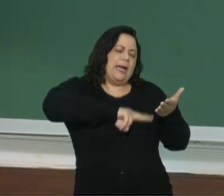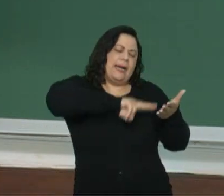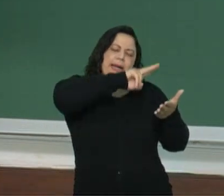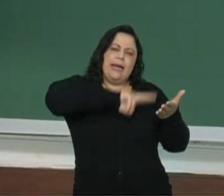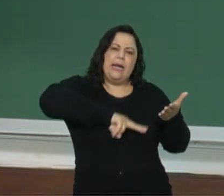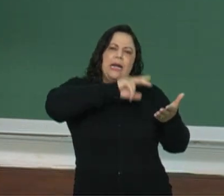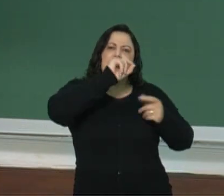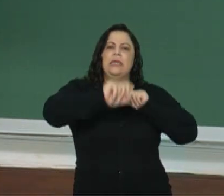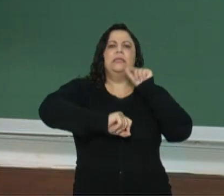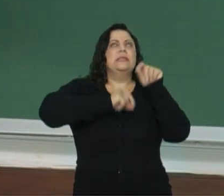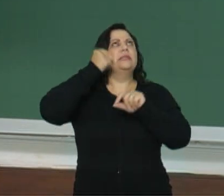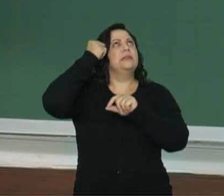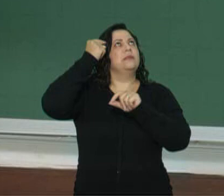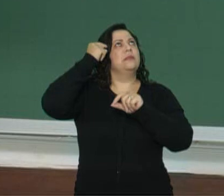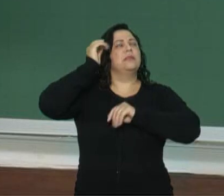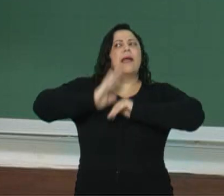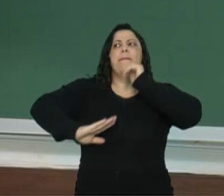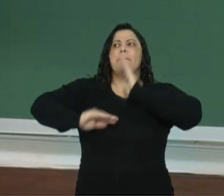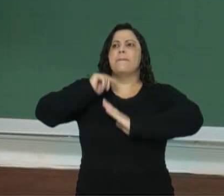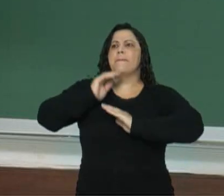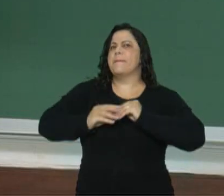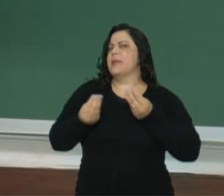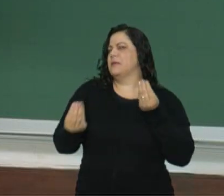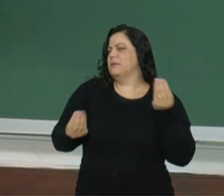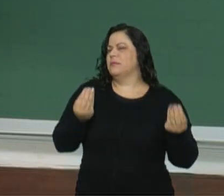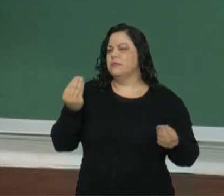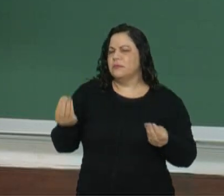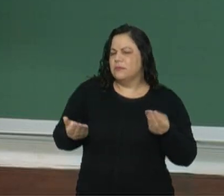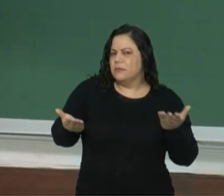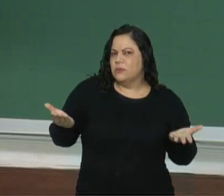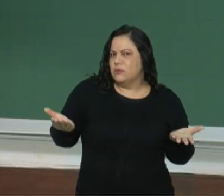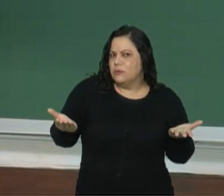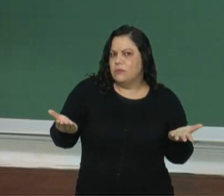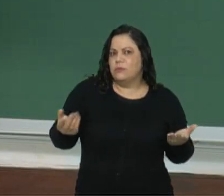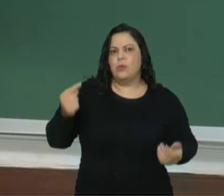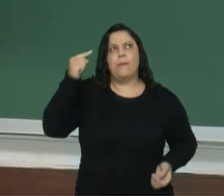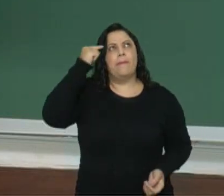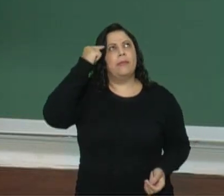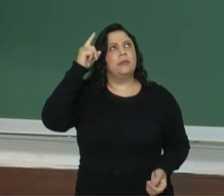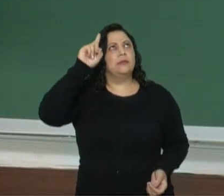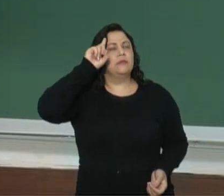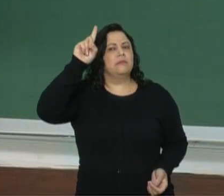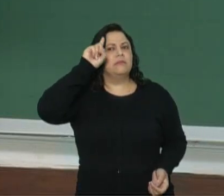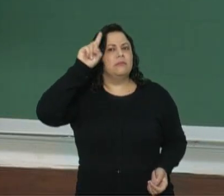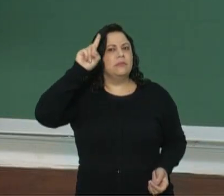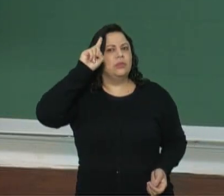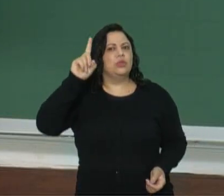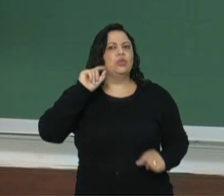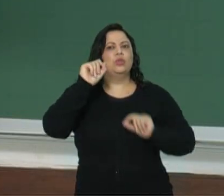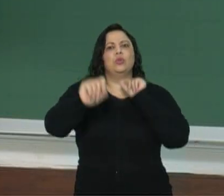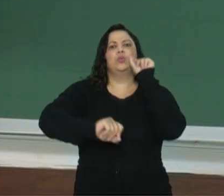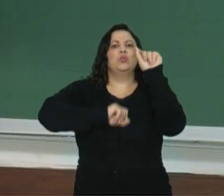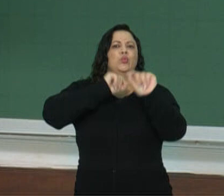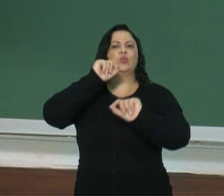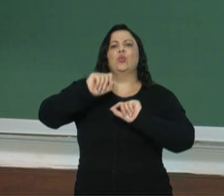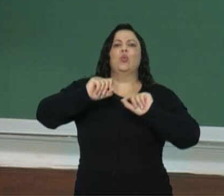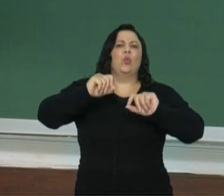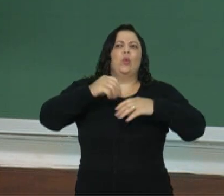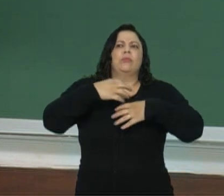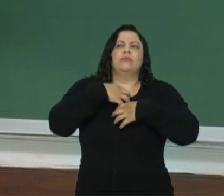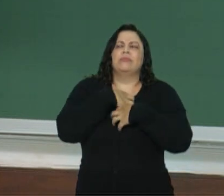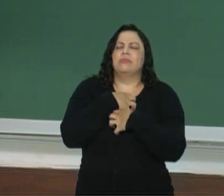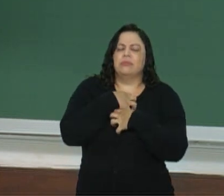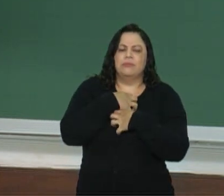na prática, por exemplo, né? Então leve isso para a sua prática diária. Como uma ação que fortalece o indivíduo da